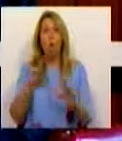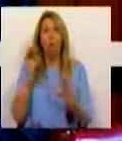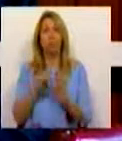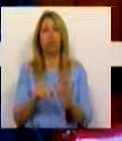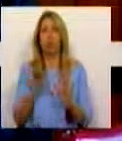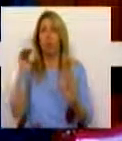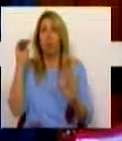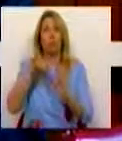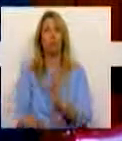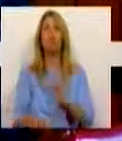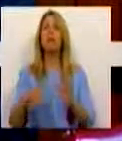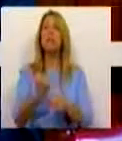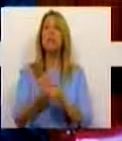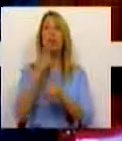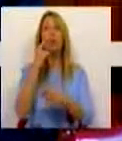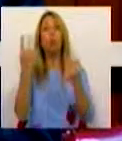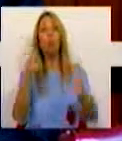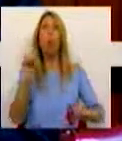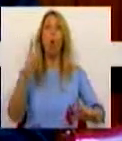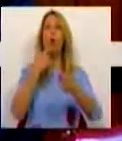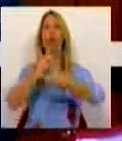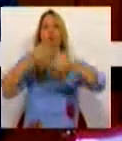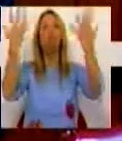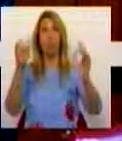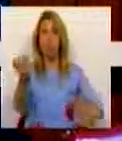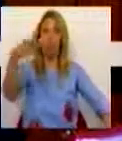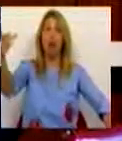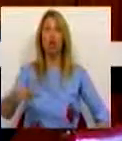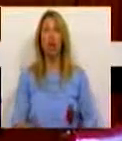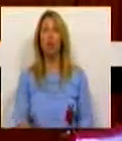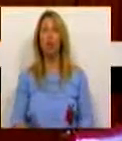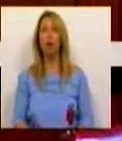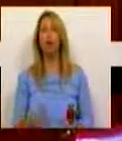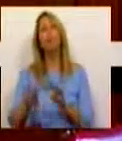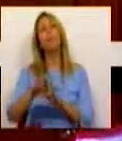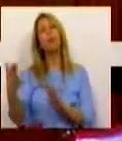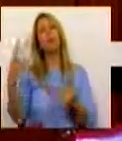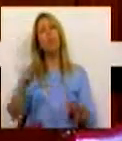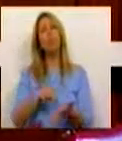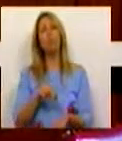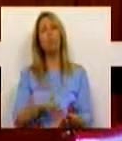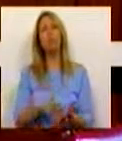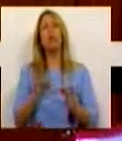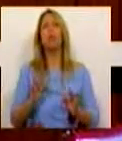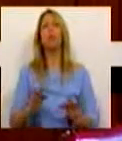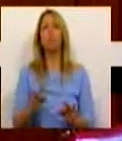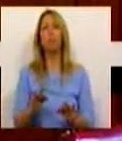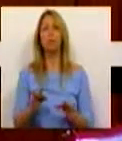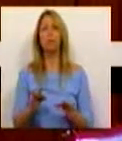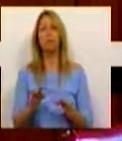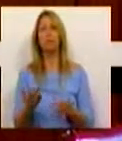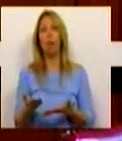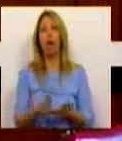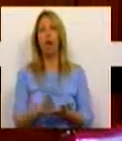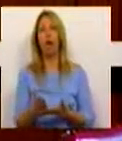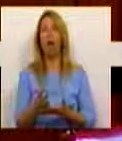serviço público, ou tudo seria muito mais caro. E a direita teve aqui uma posição de uma total ambiguidade.